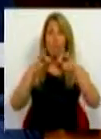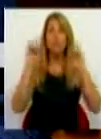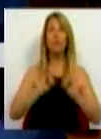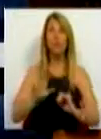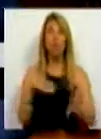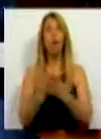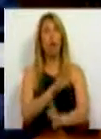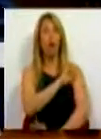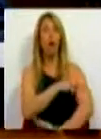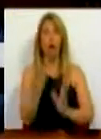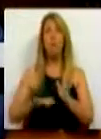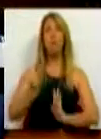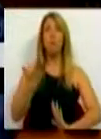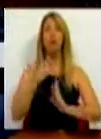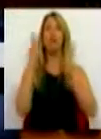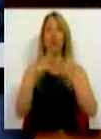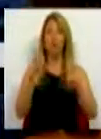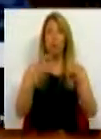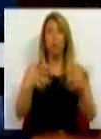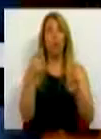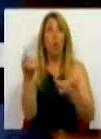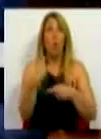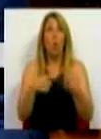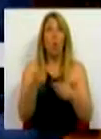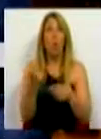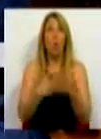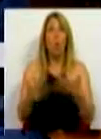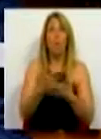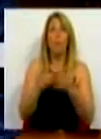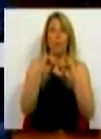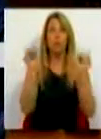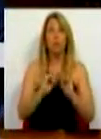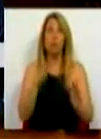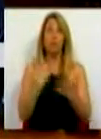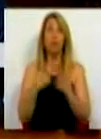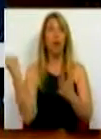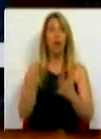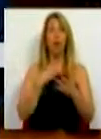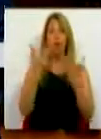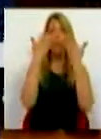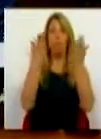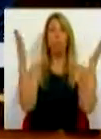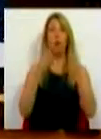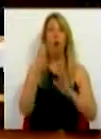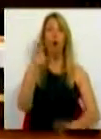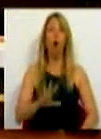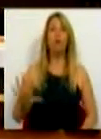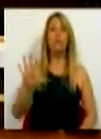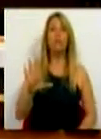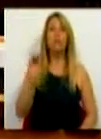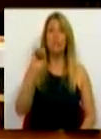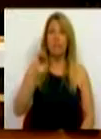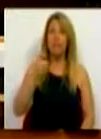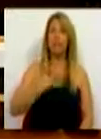investigação. Foi o comércio internacional que potenciou a nossa democracia ocidental. E nós devemos ir mais além